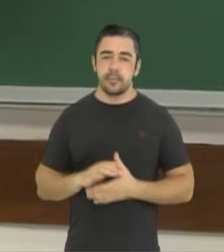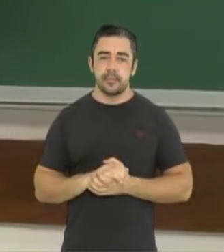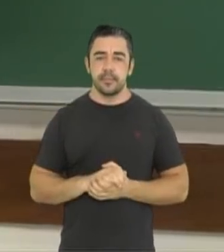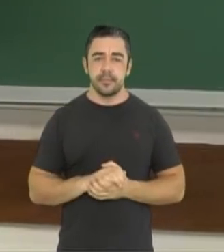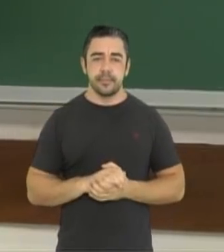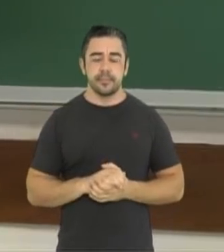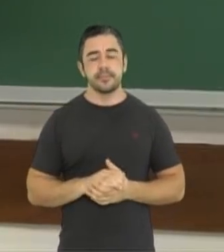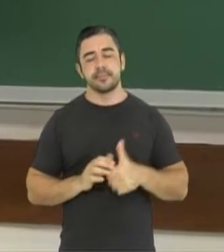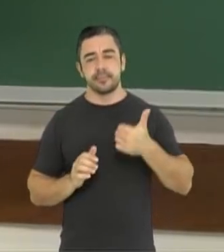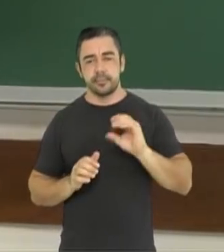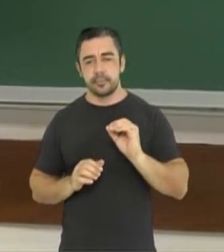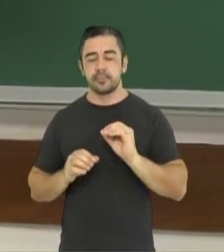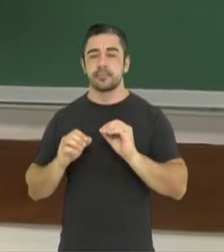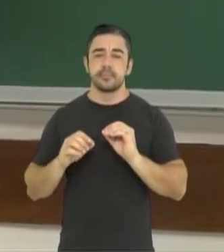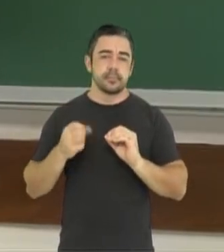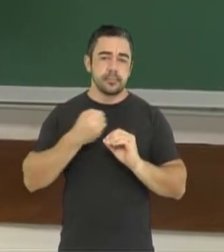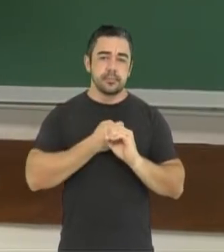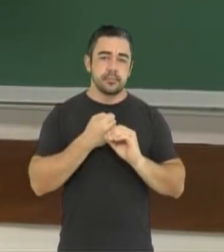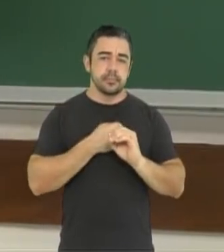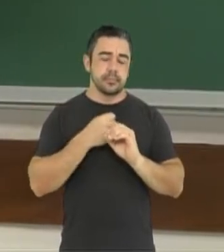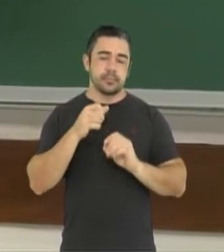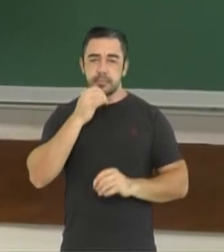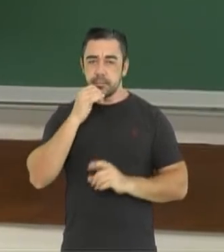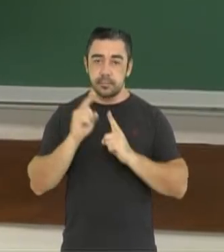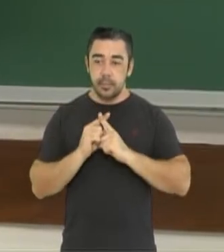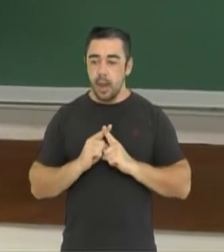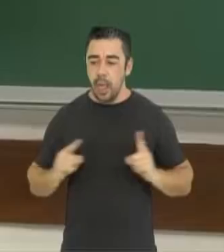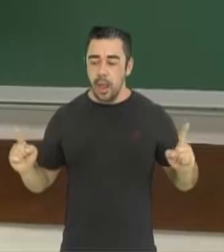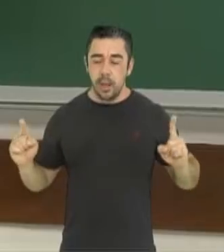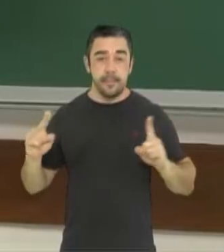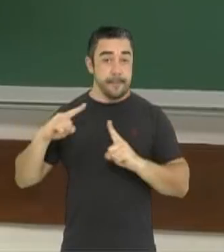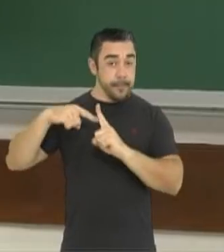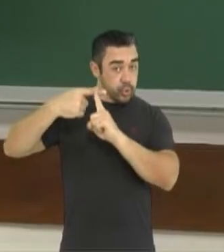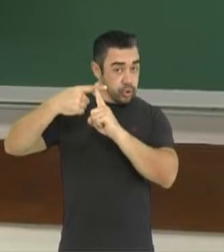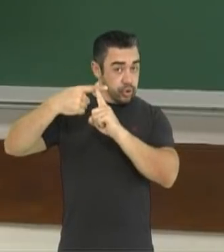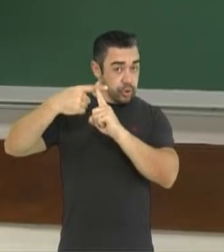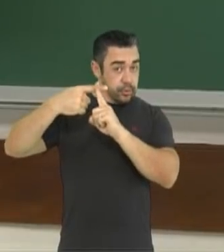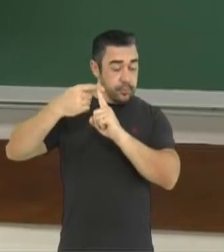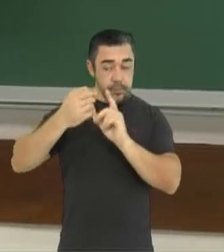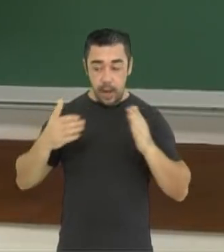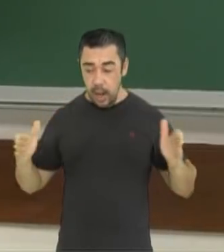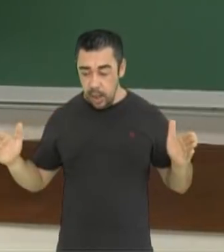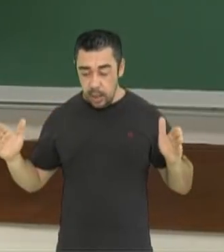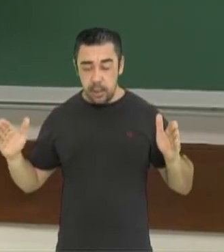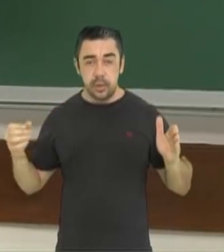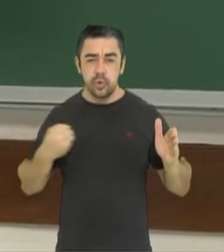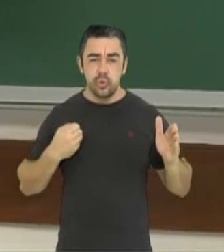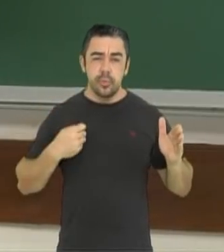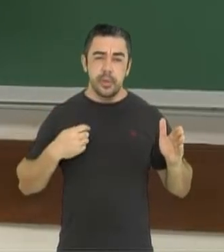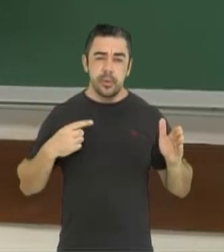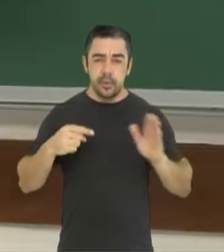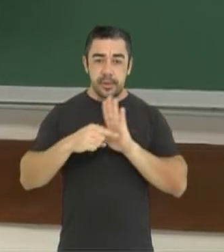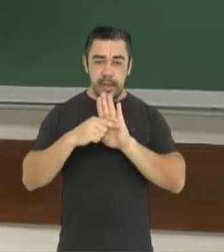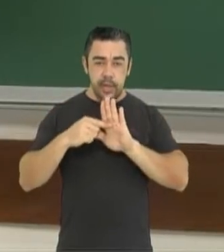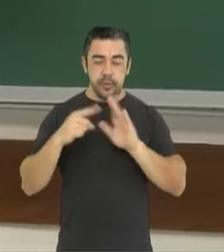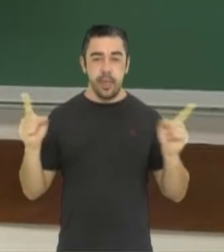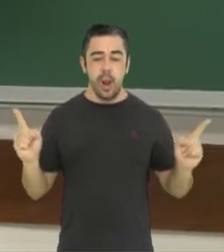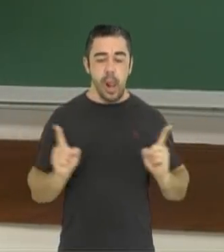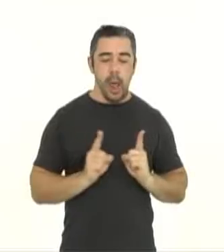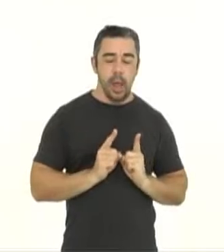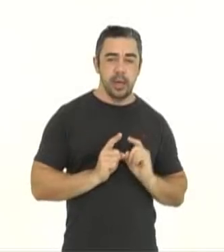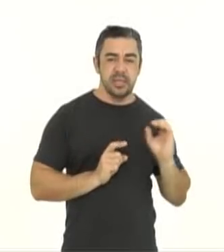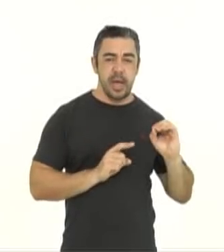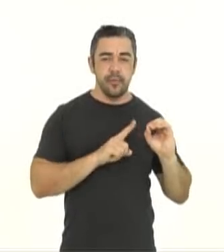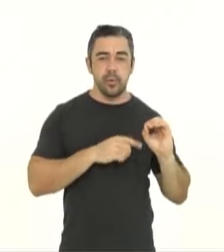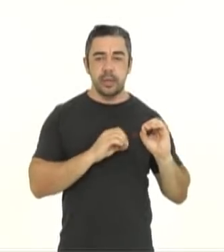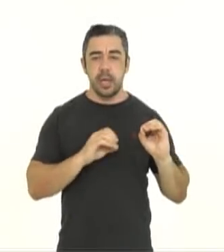número positivo para números grandes e a potência elevada ao número negativo para representar números pequenos.